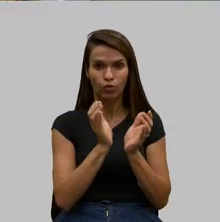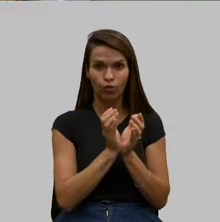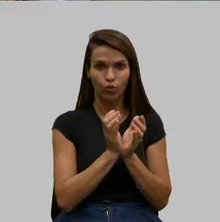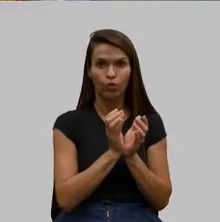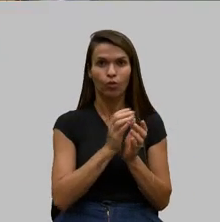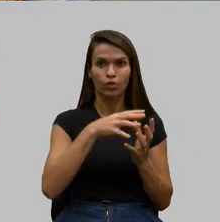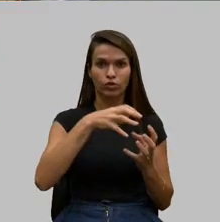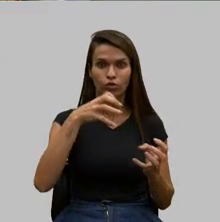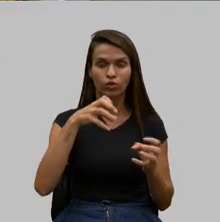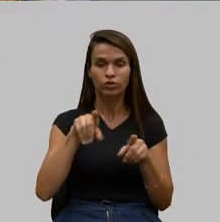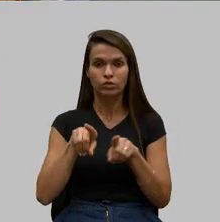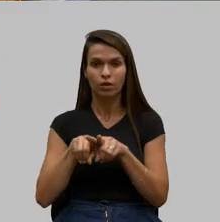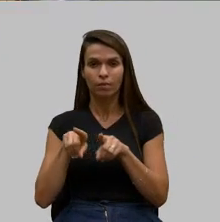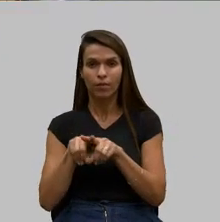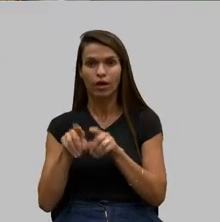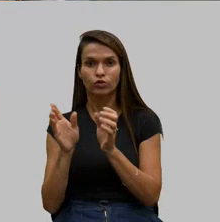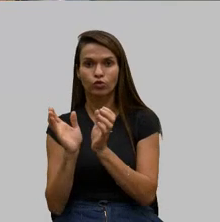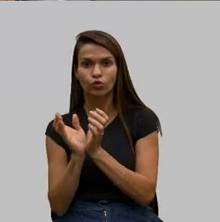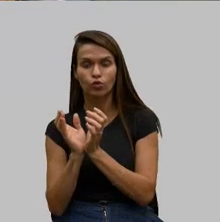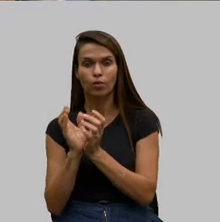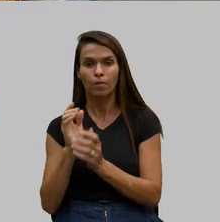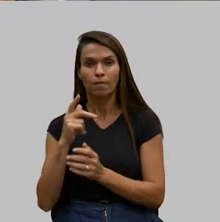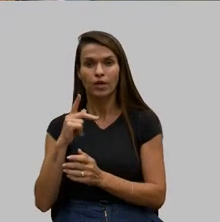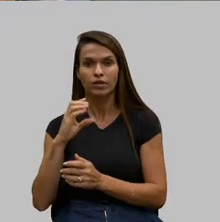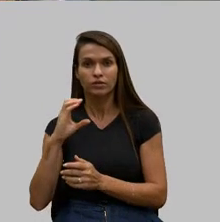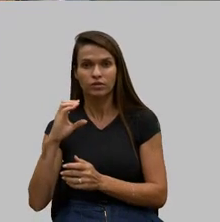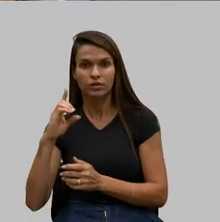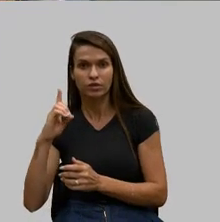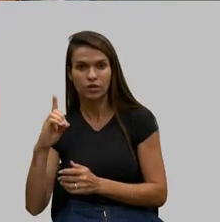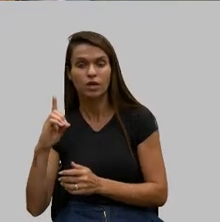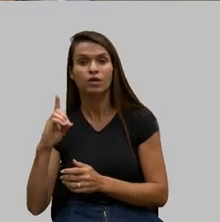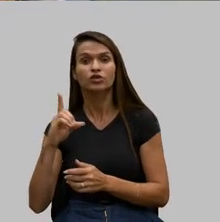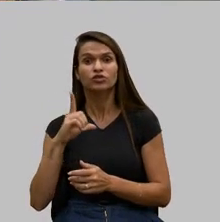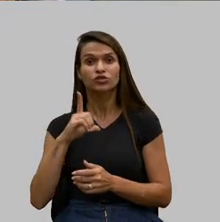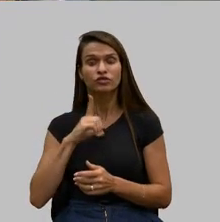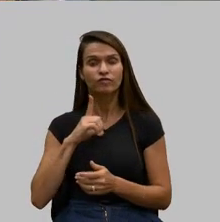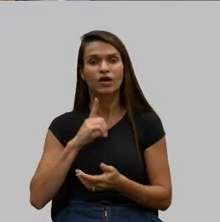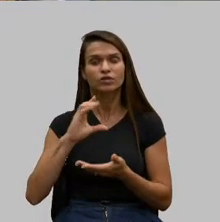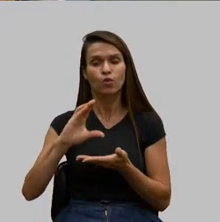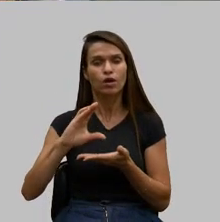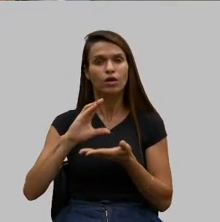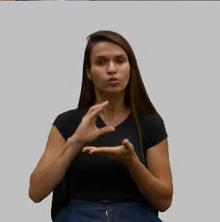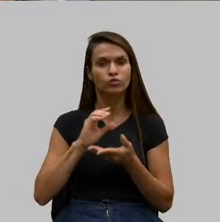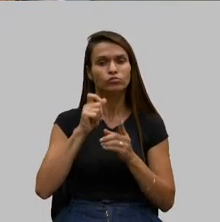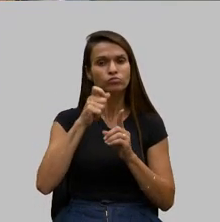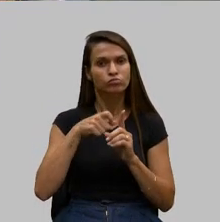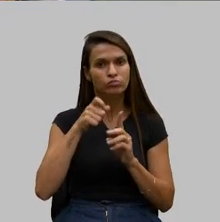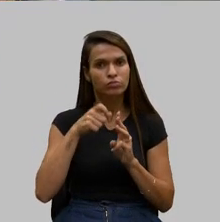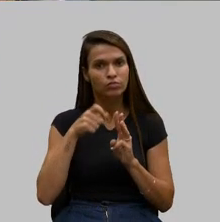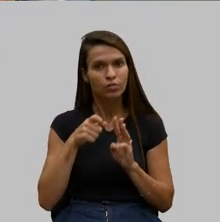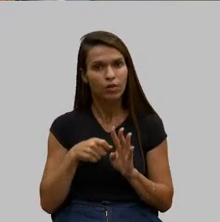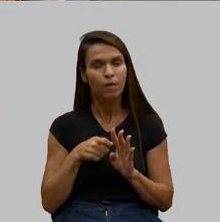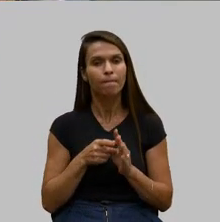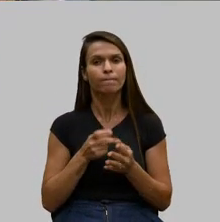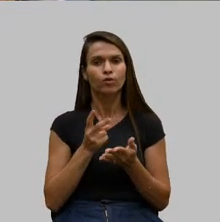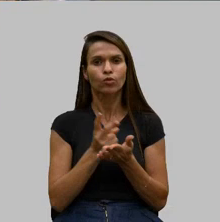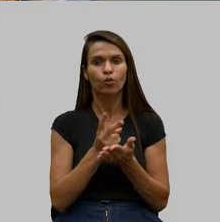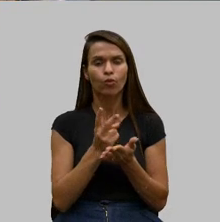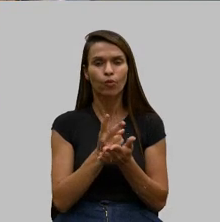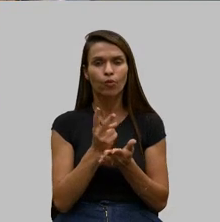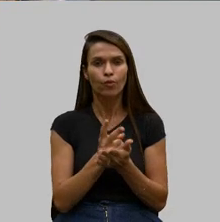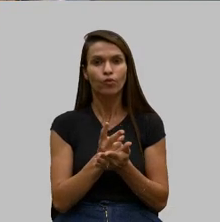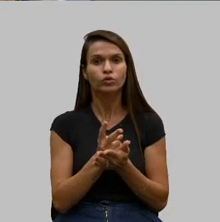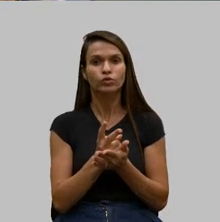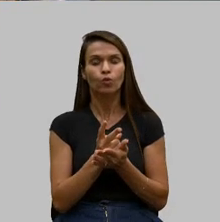deficiência que chegasse um recurso todo mês para manter o centro dia de todas pai né